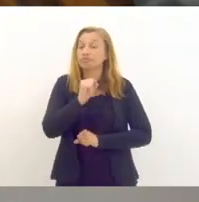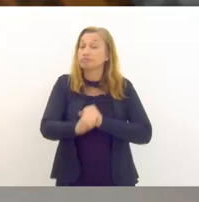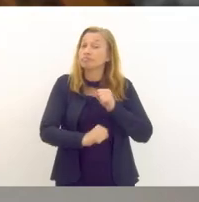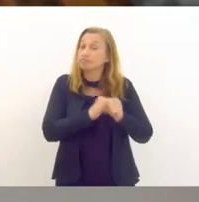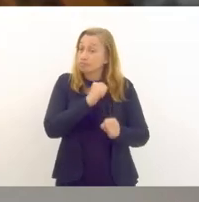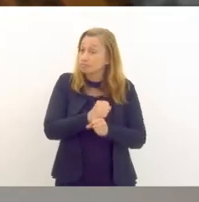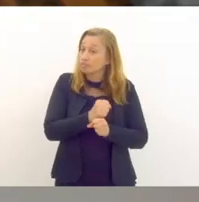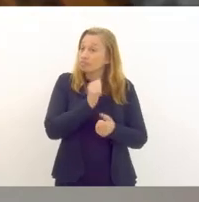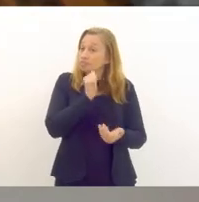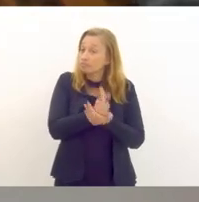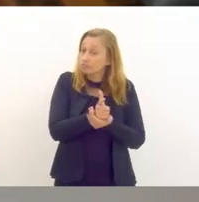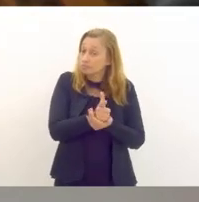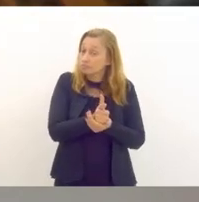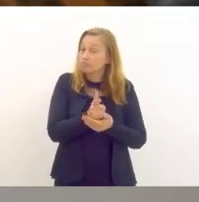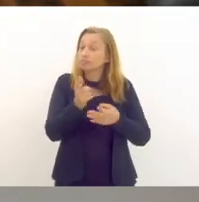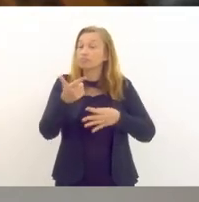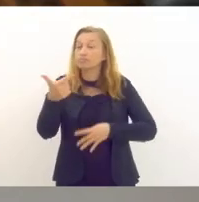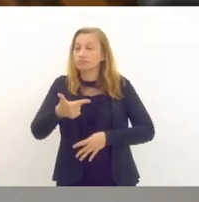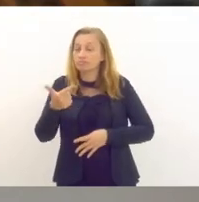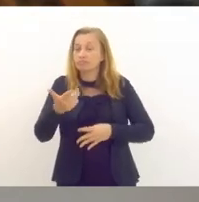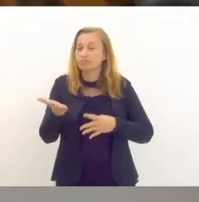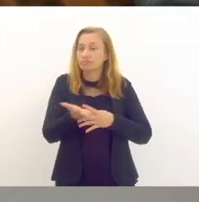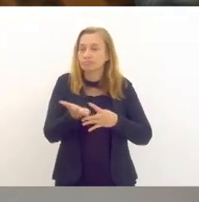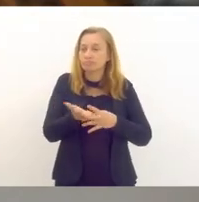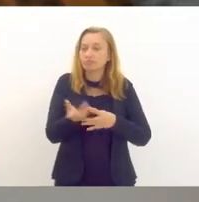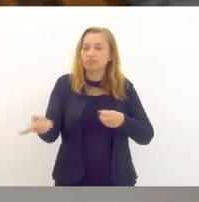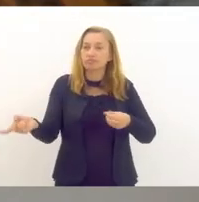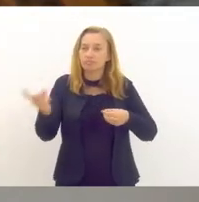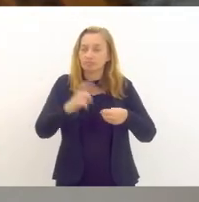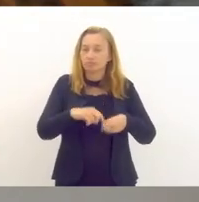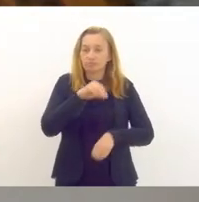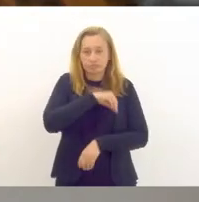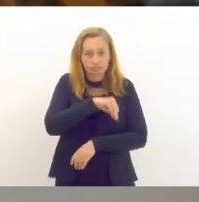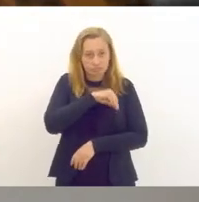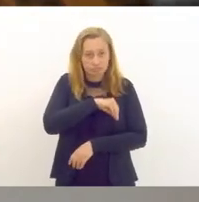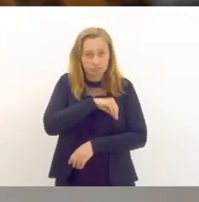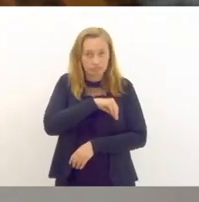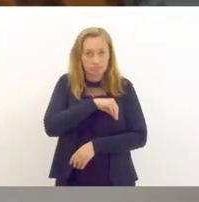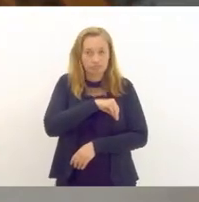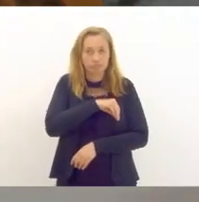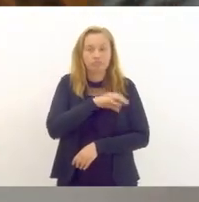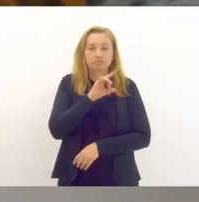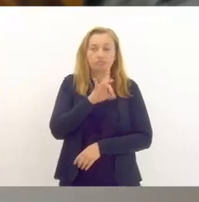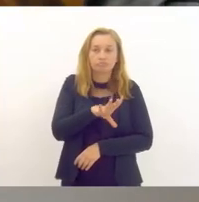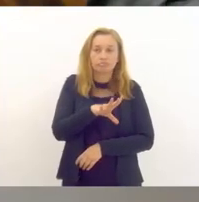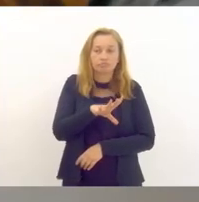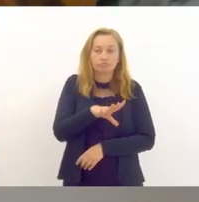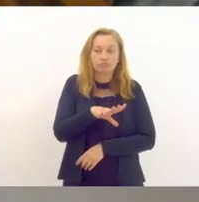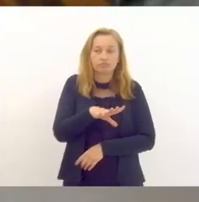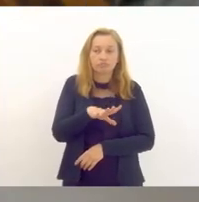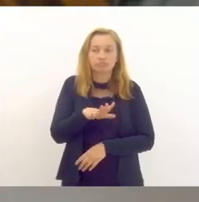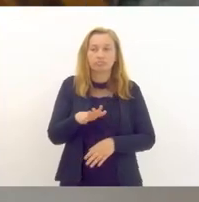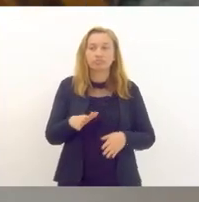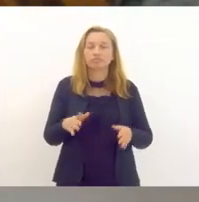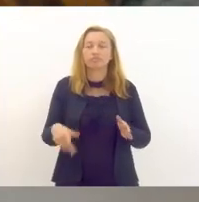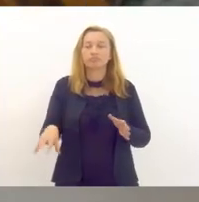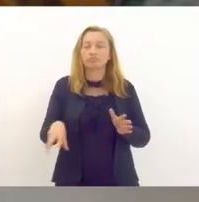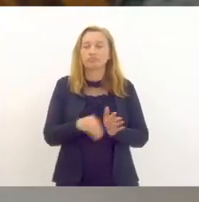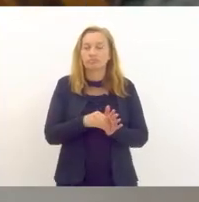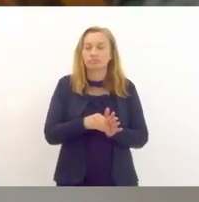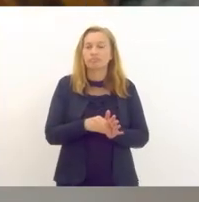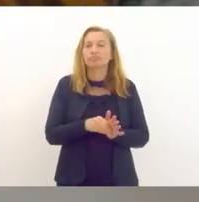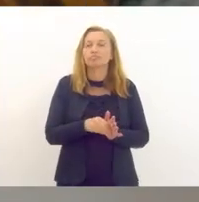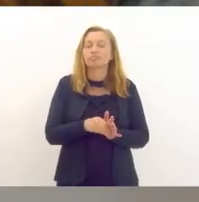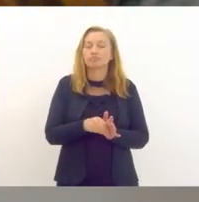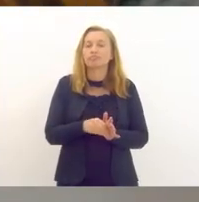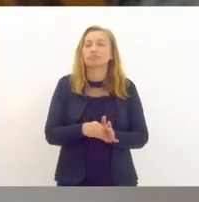pagar a segunda parcela da reposição salarial que só Tá previsto no projeto do